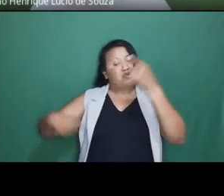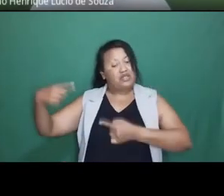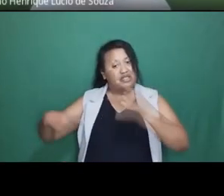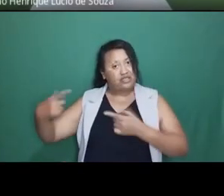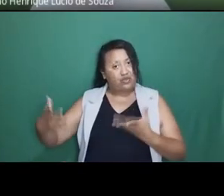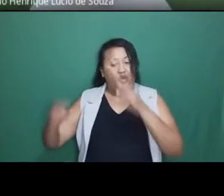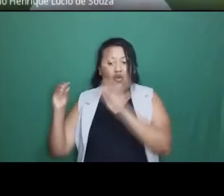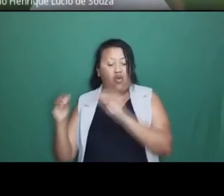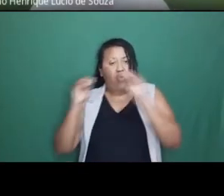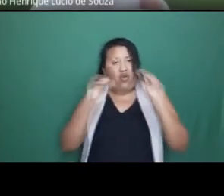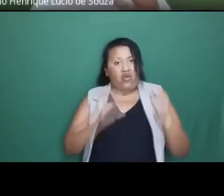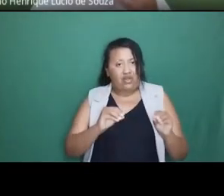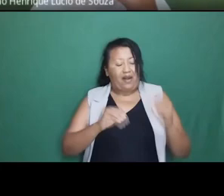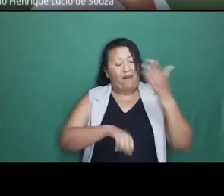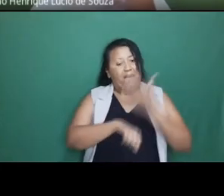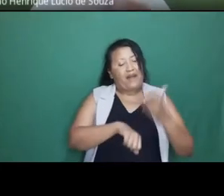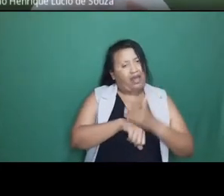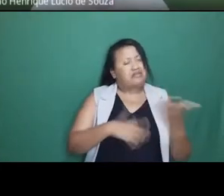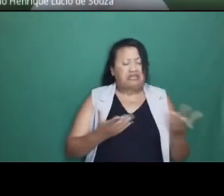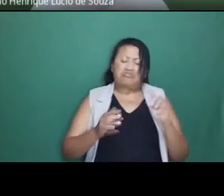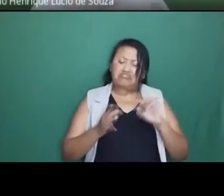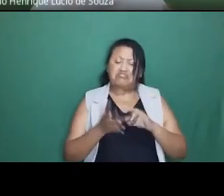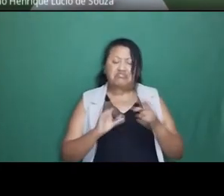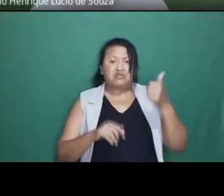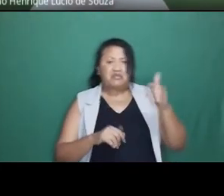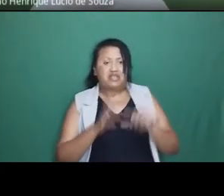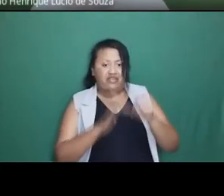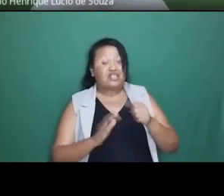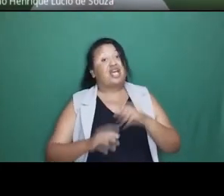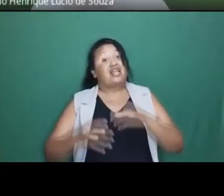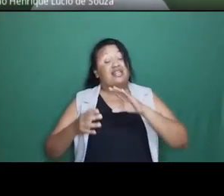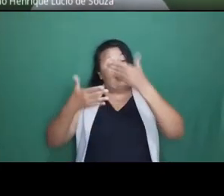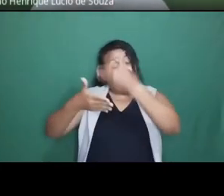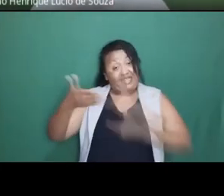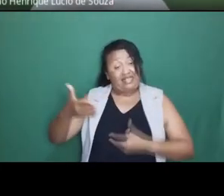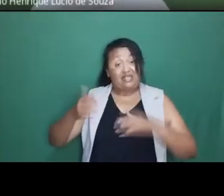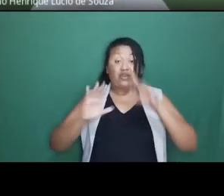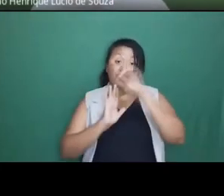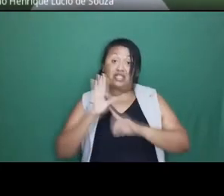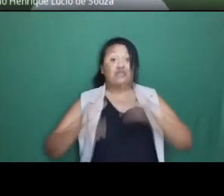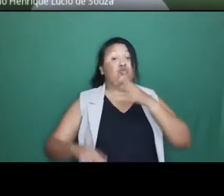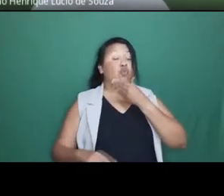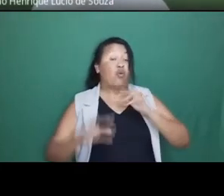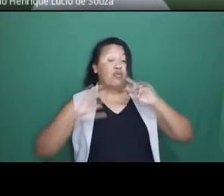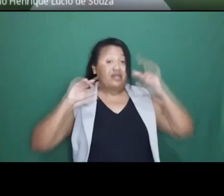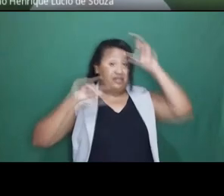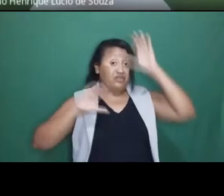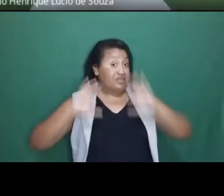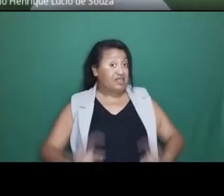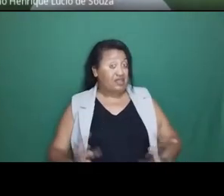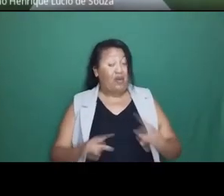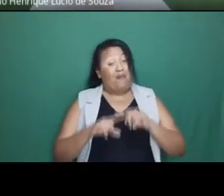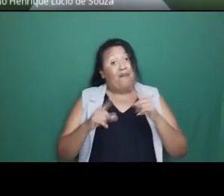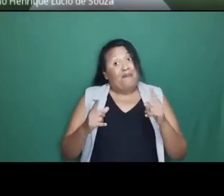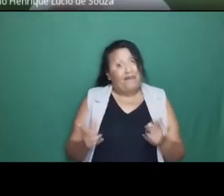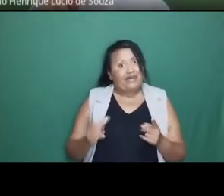colocada na em prática vamos dizer assim pela primeira vez nessa Declaração dos Direitos do Homem de cidadão mas em